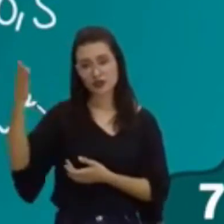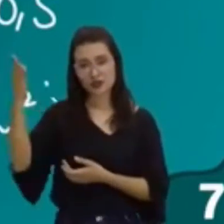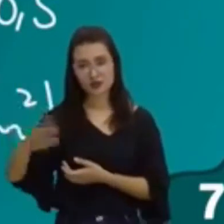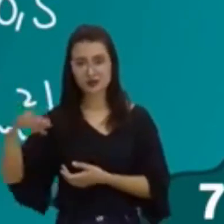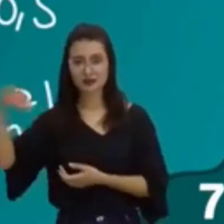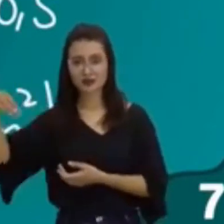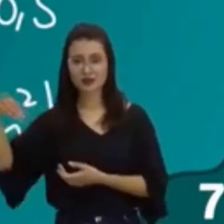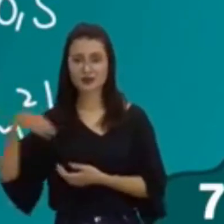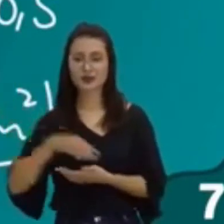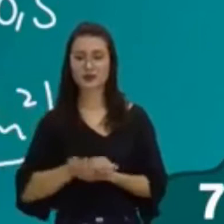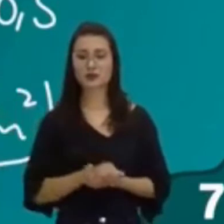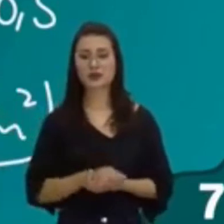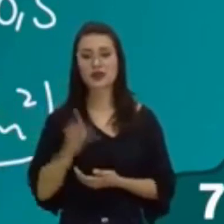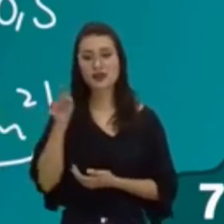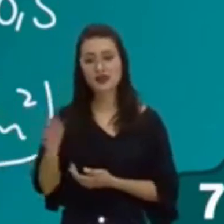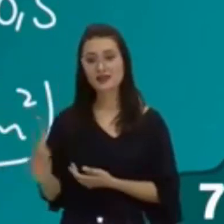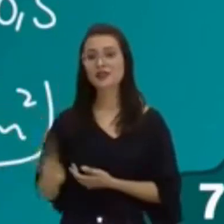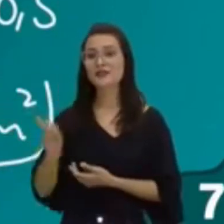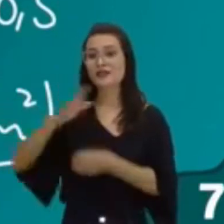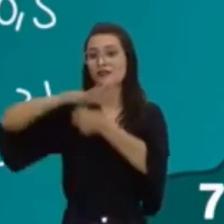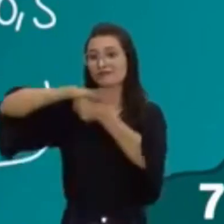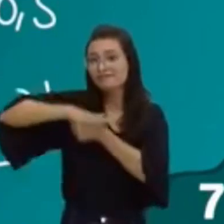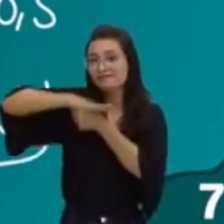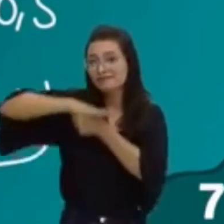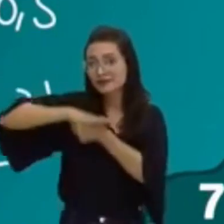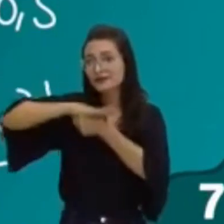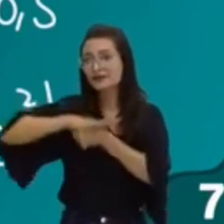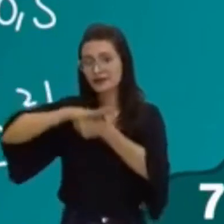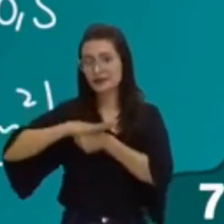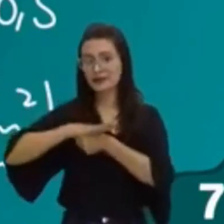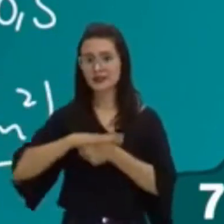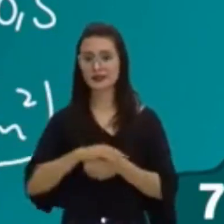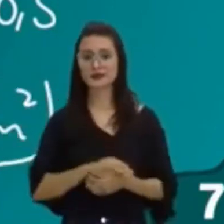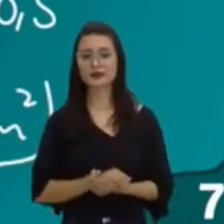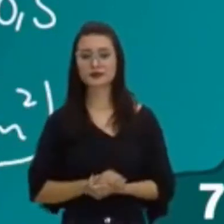tá? Esse aqui é o valor da pressão.